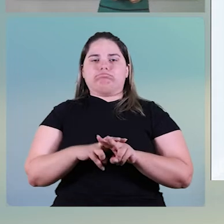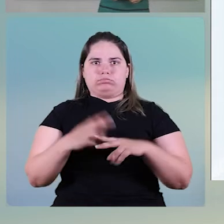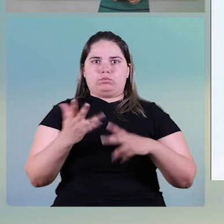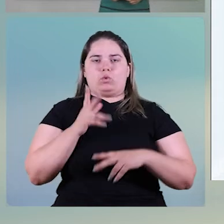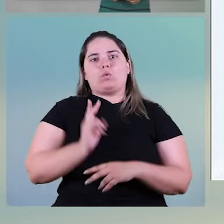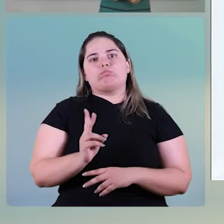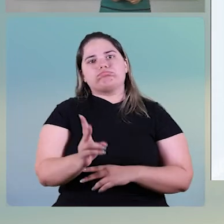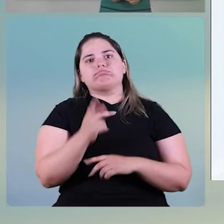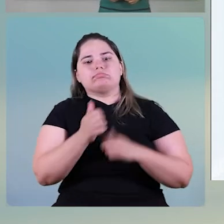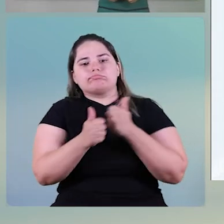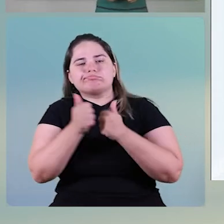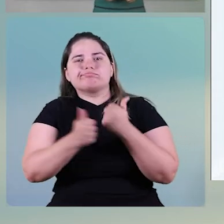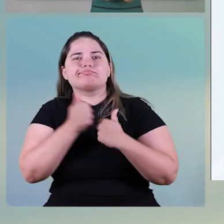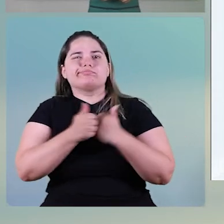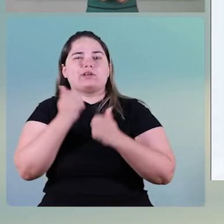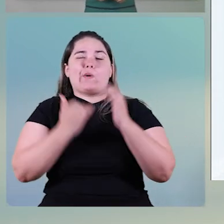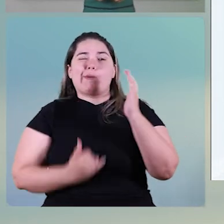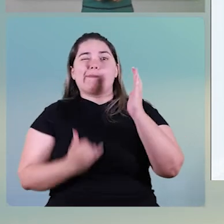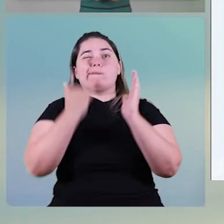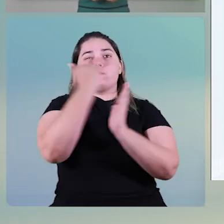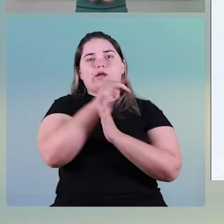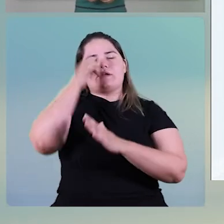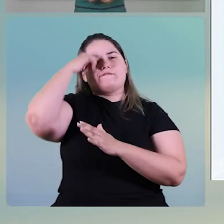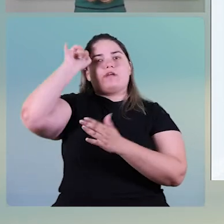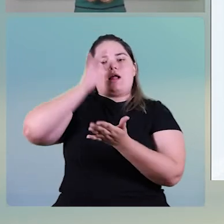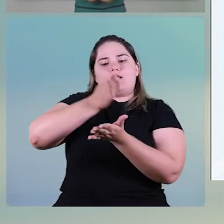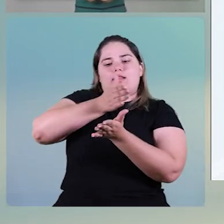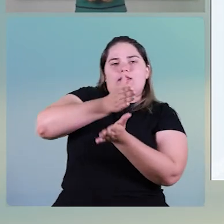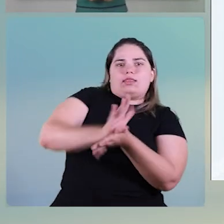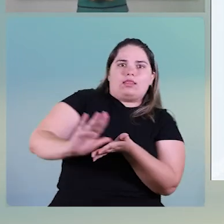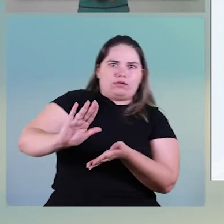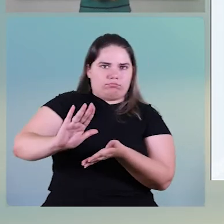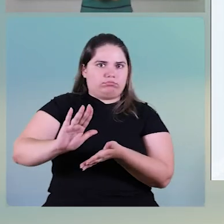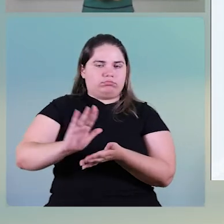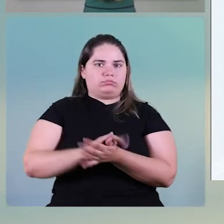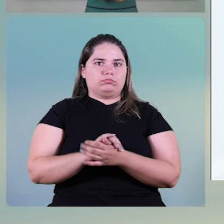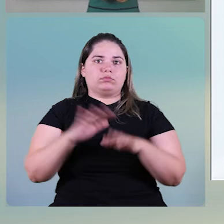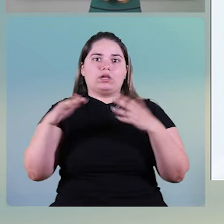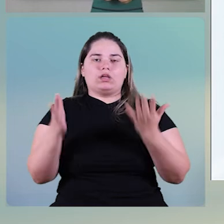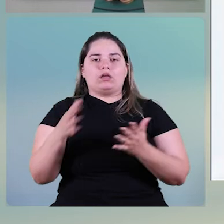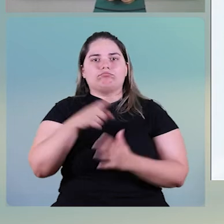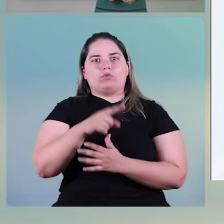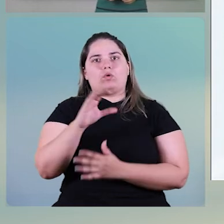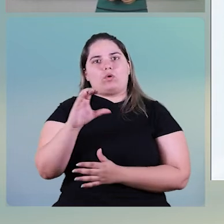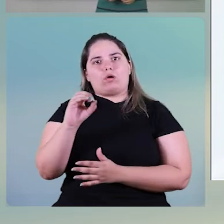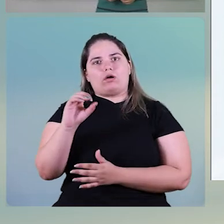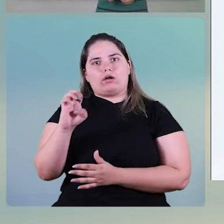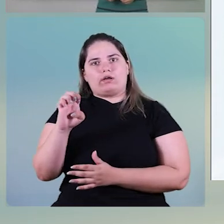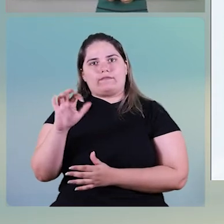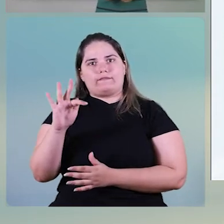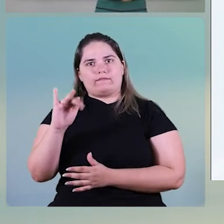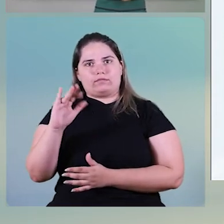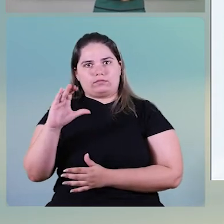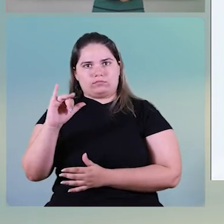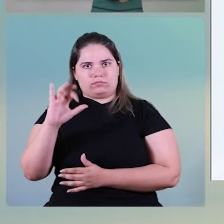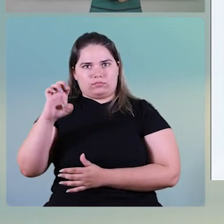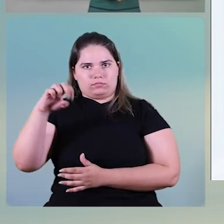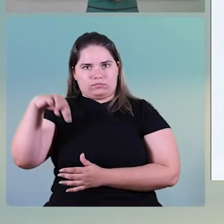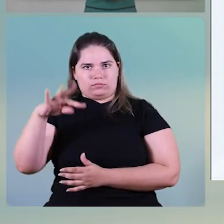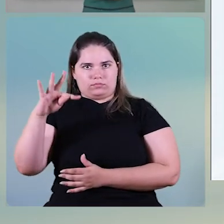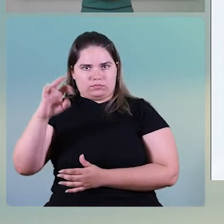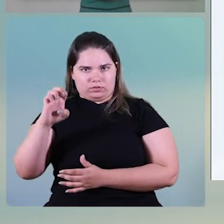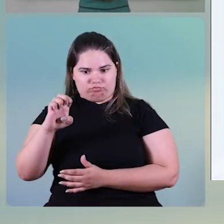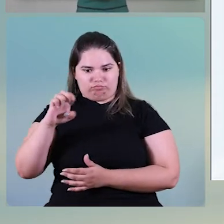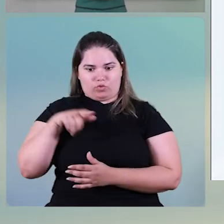valor estático máximo, sem derrapagem. O coeficiente de atrito estático da borracha